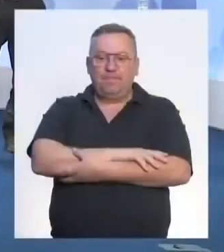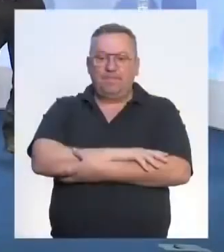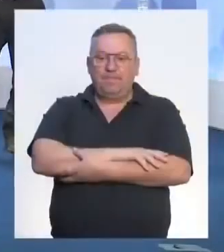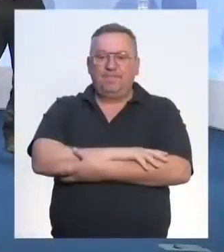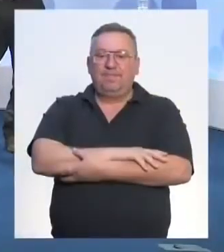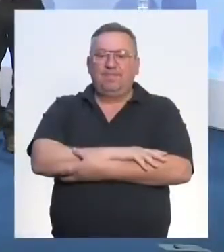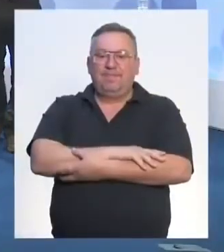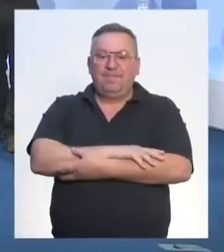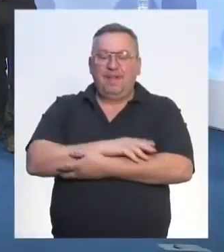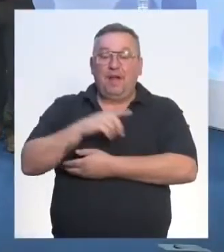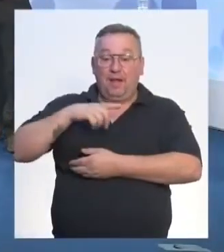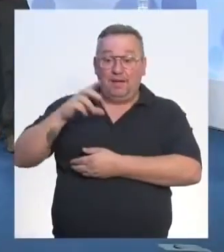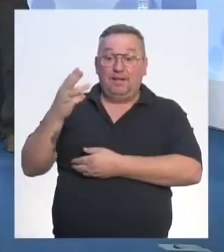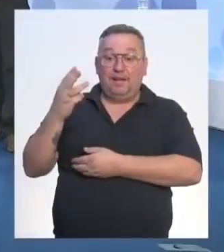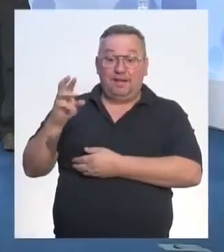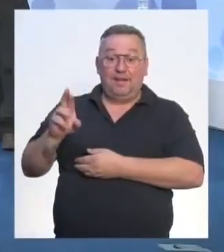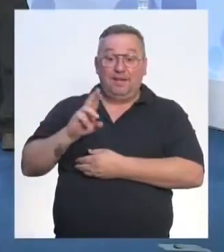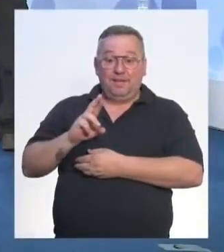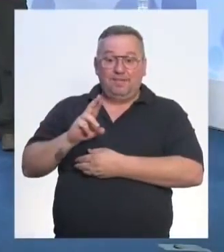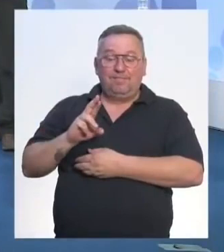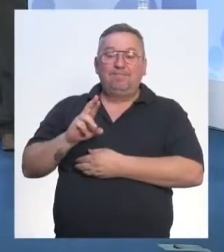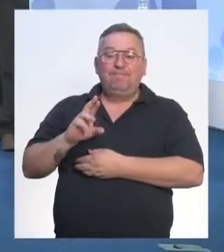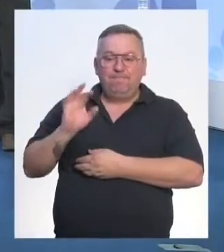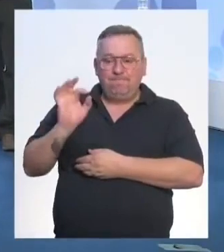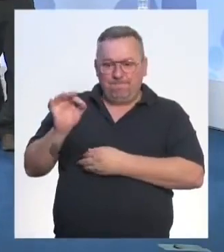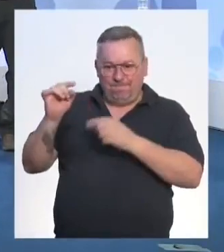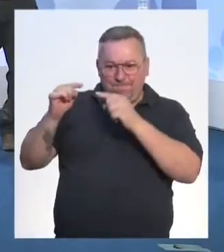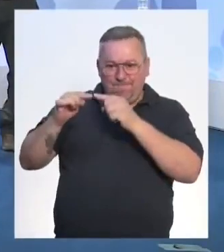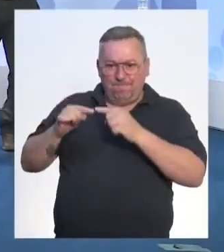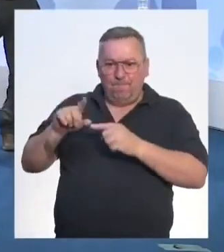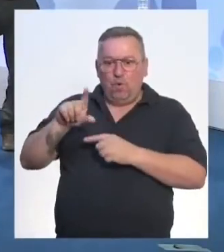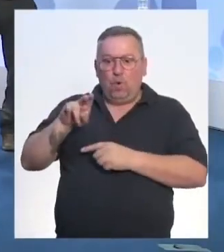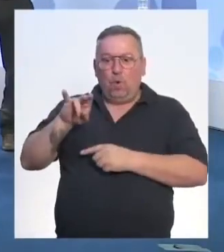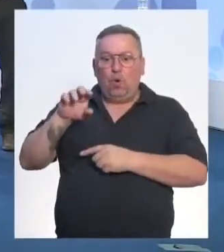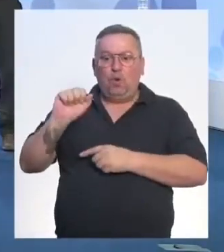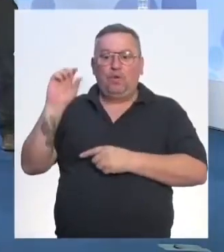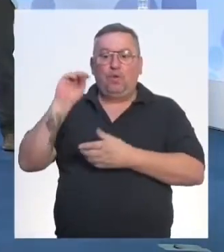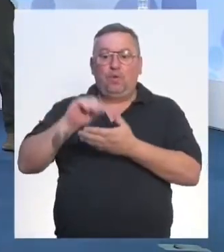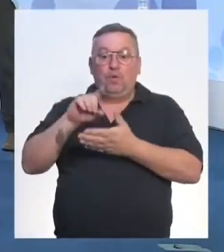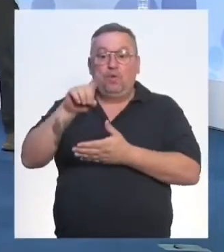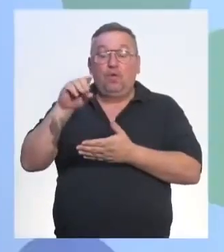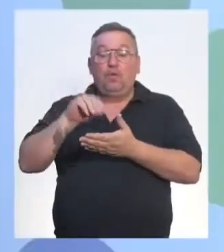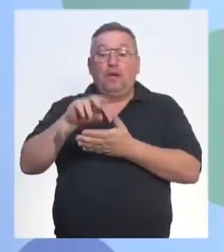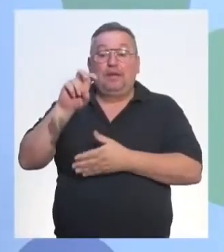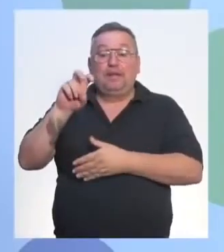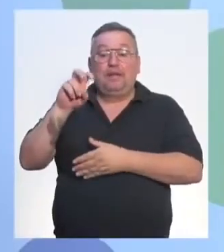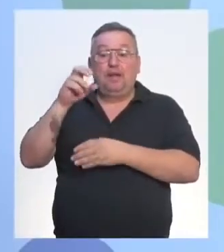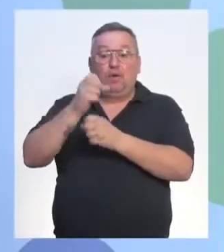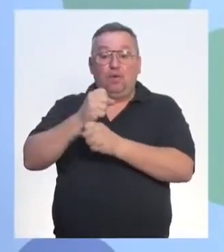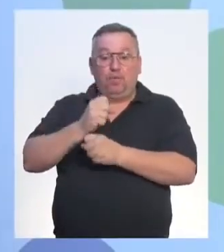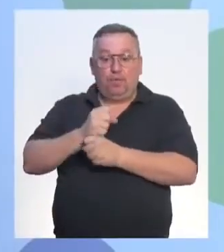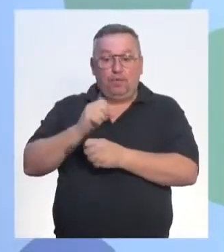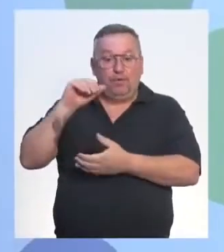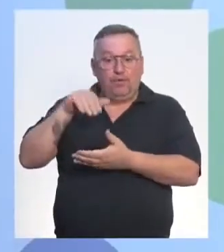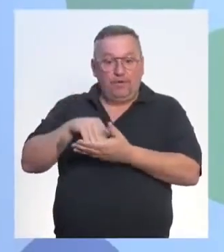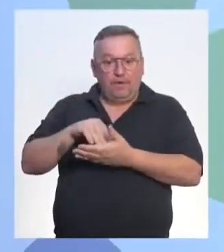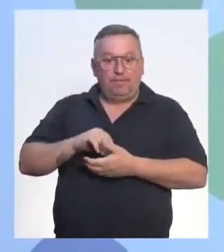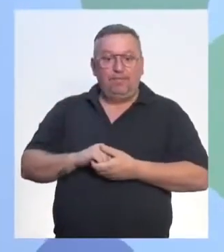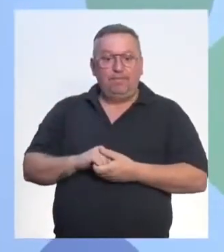Jonas, encontrei 3 respostas aqui bastante recorrentes. Tá? Boa. O Luiz, ele colocou que você marcou 5 pontos ao final.